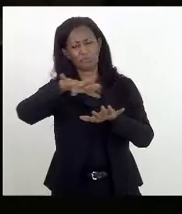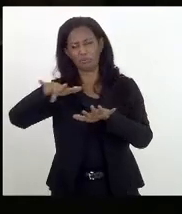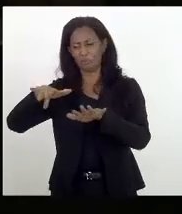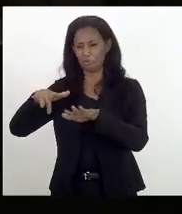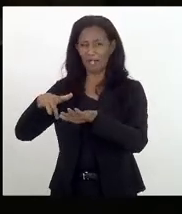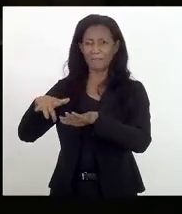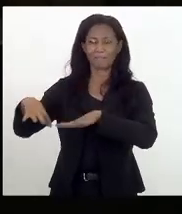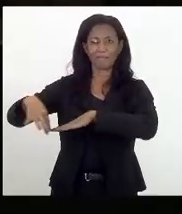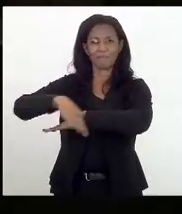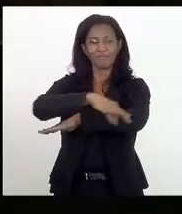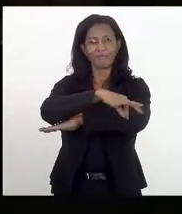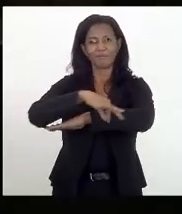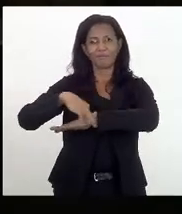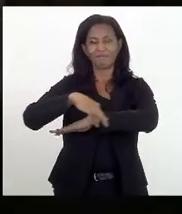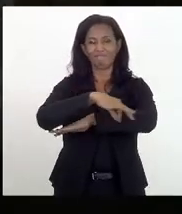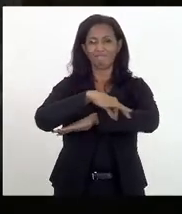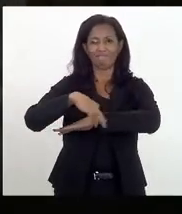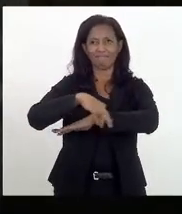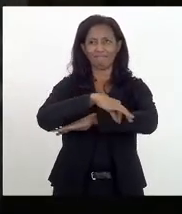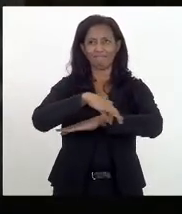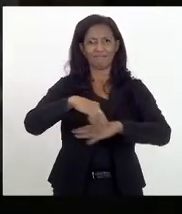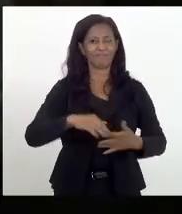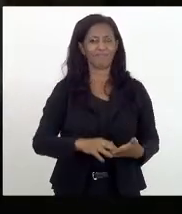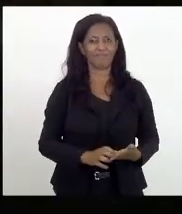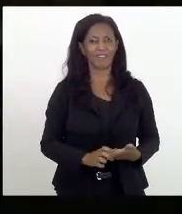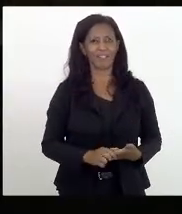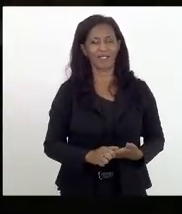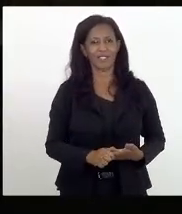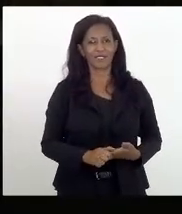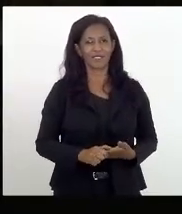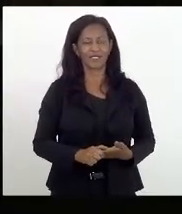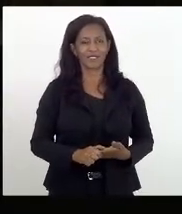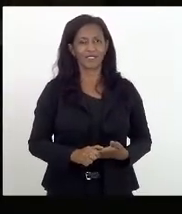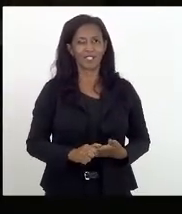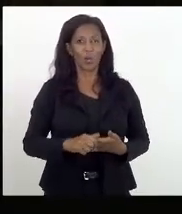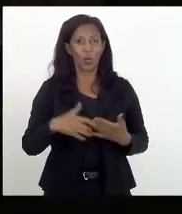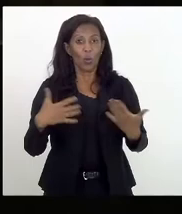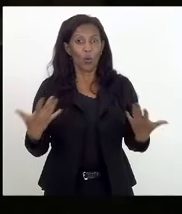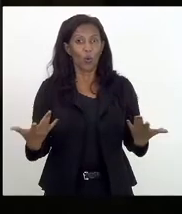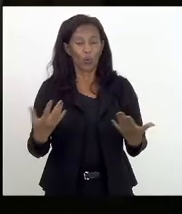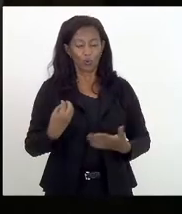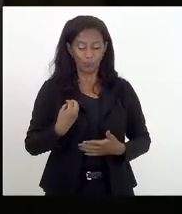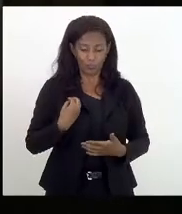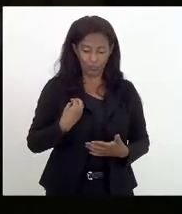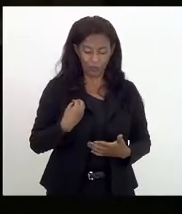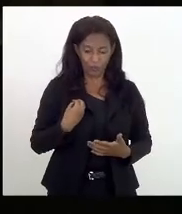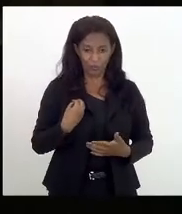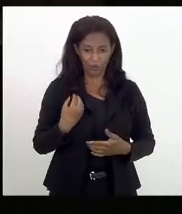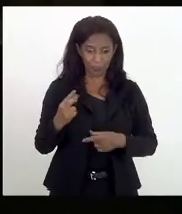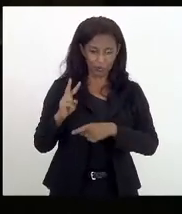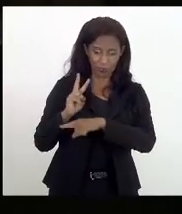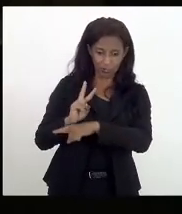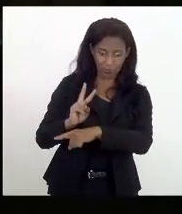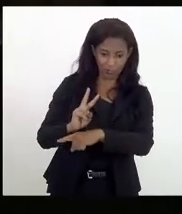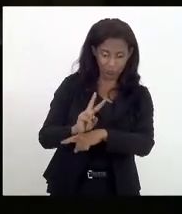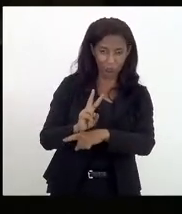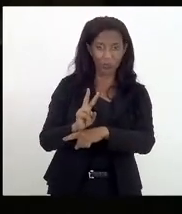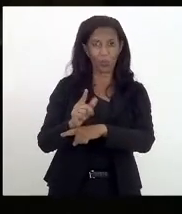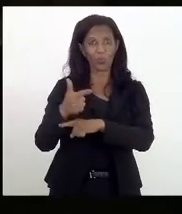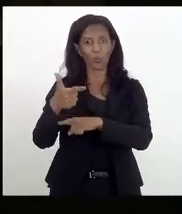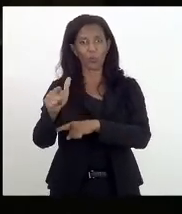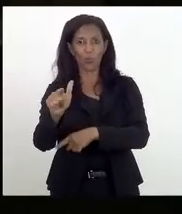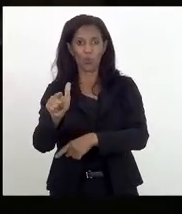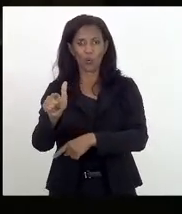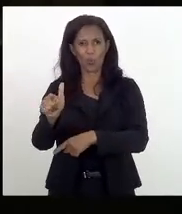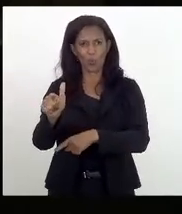arquitetos com a a assistência do outro que